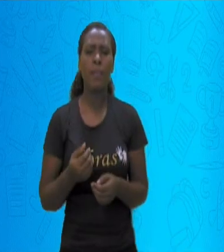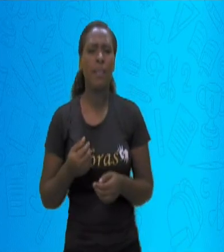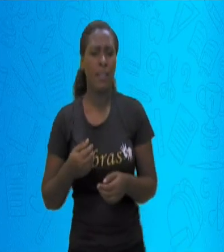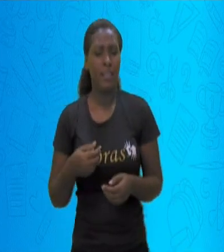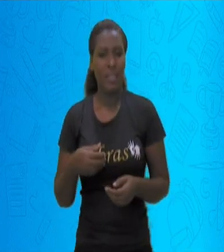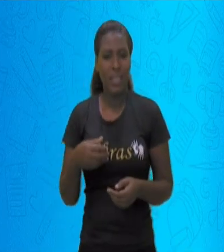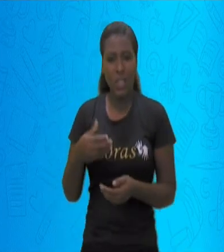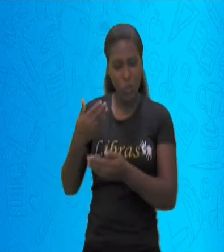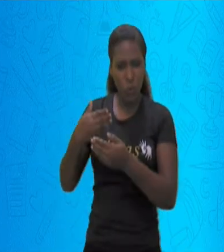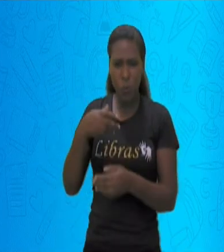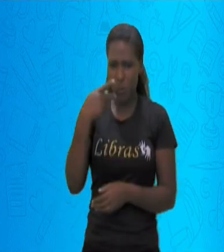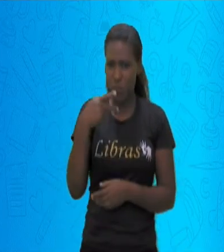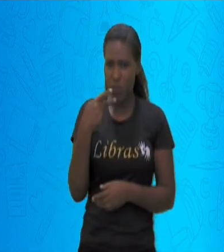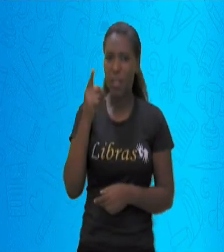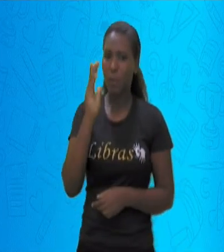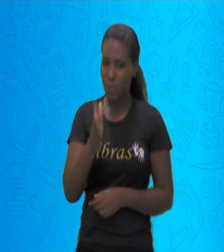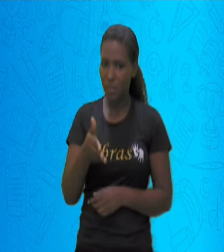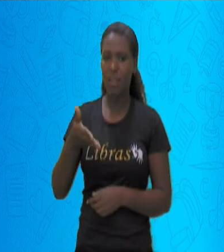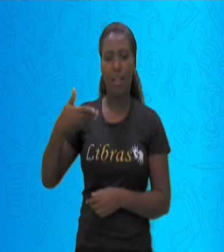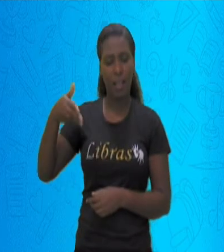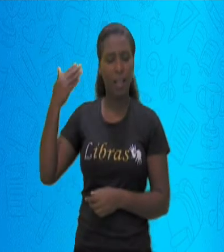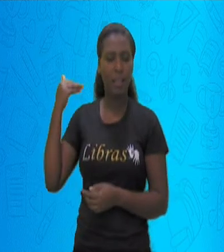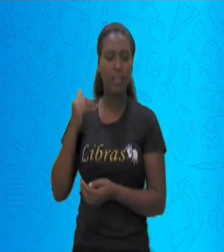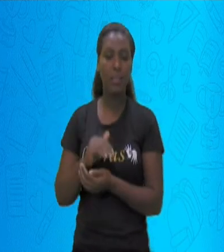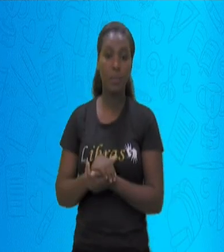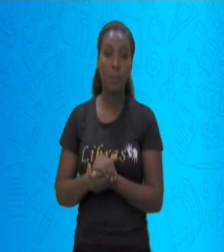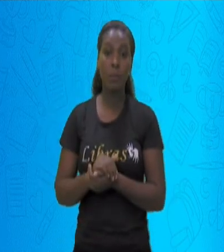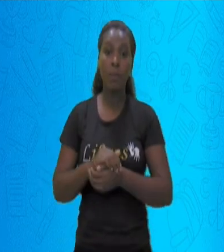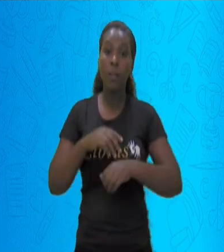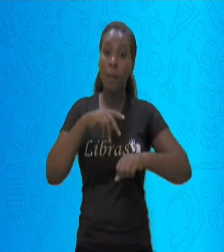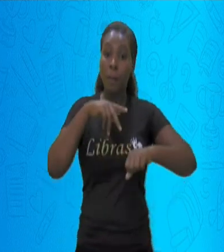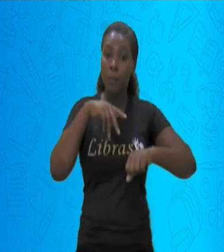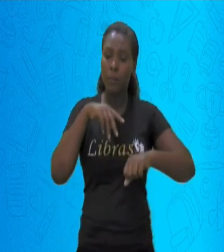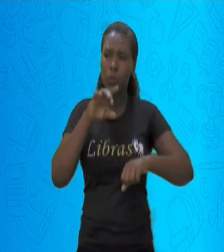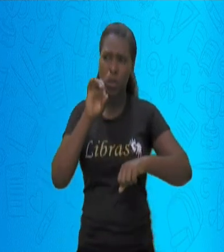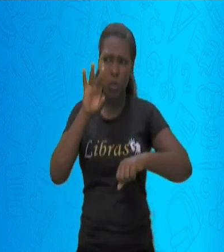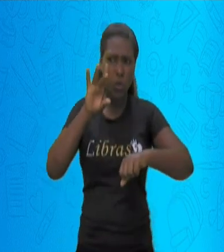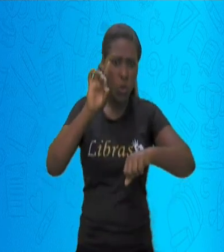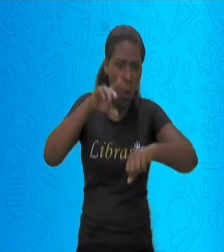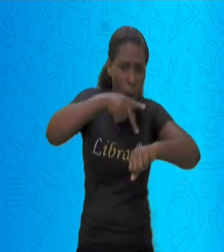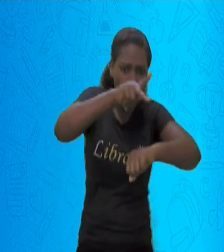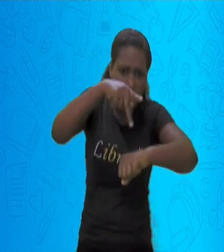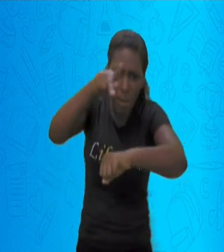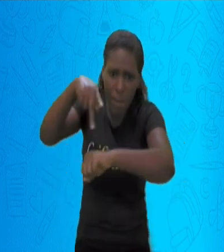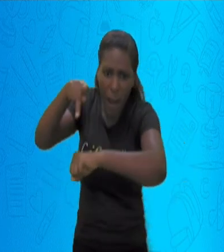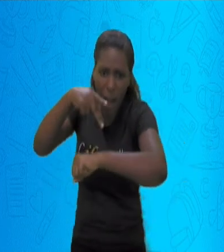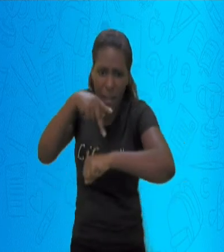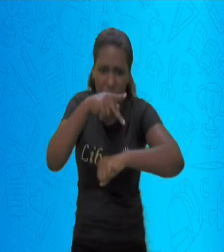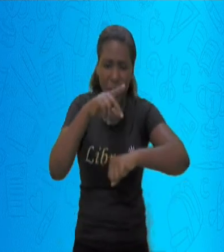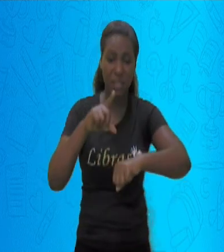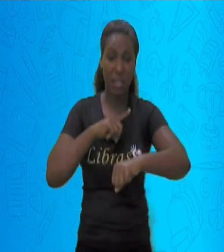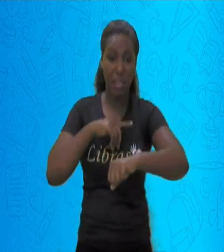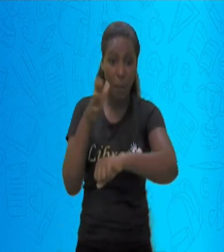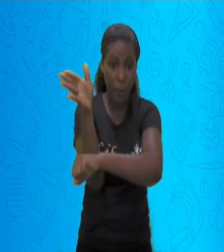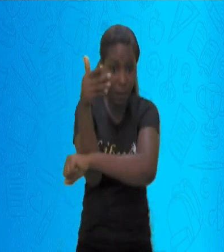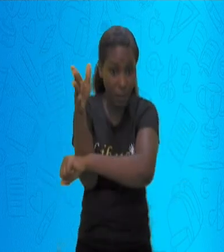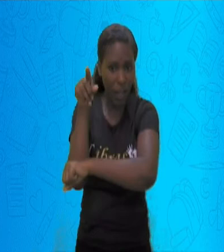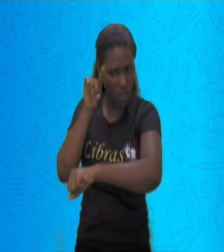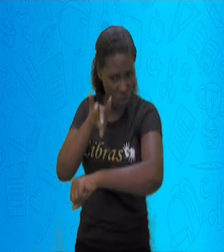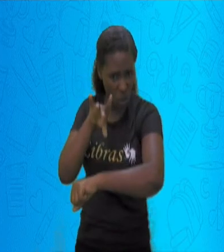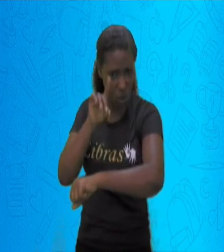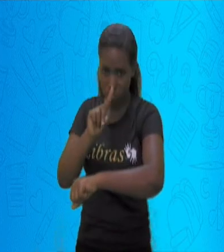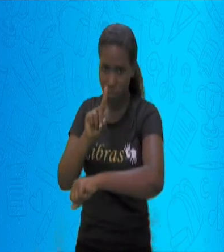são somente países que possuem bandeiras. Os estados, por exemplo, também possuem as suas bandeiras e